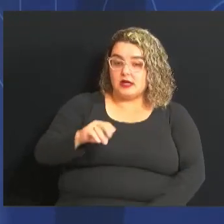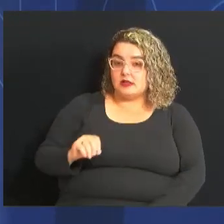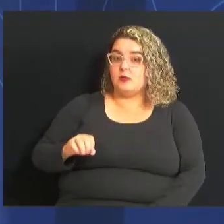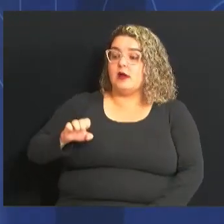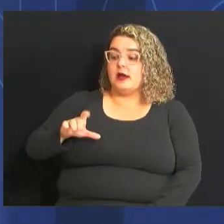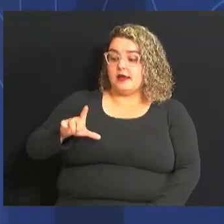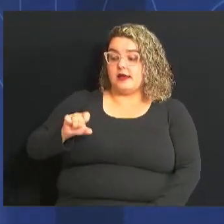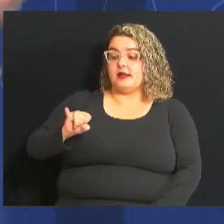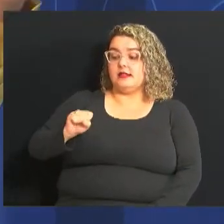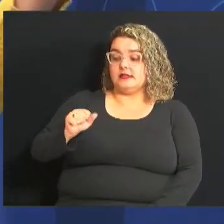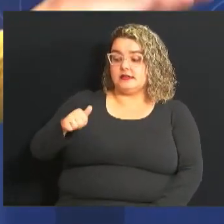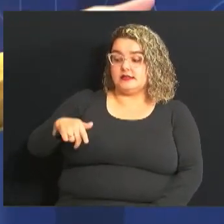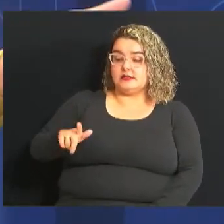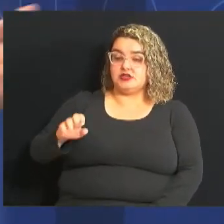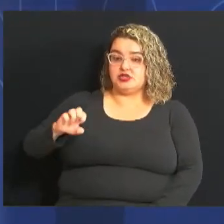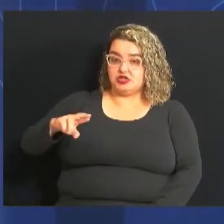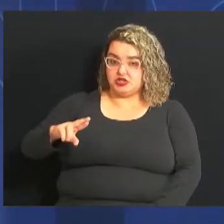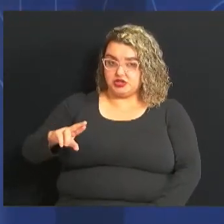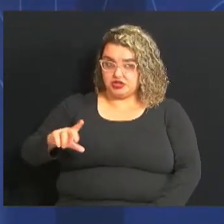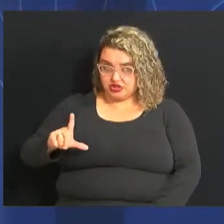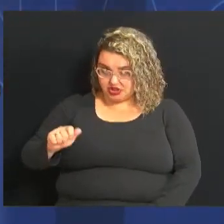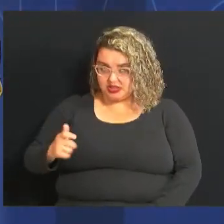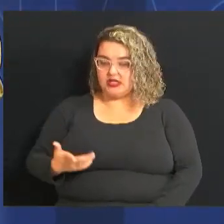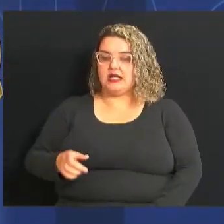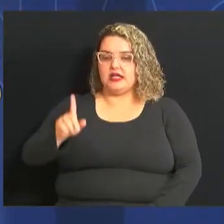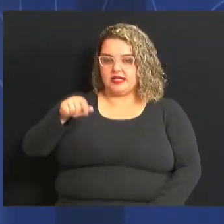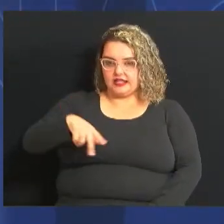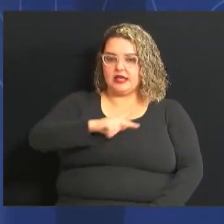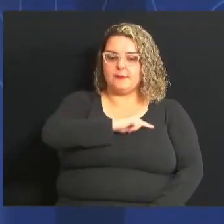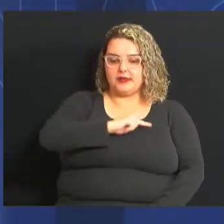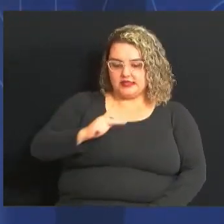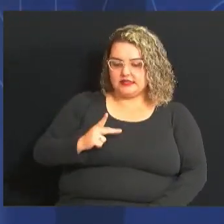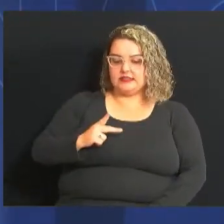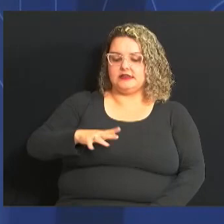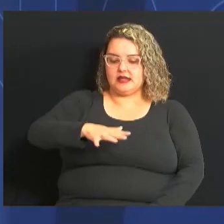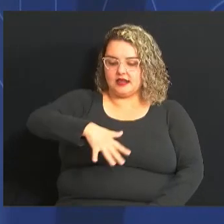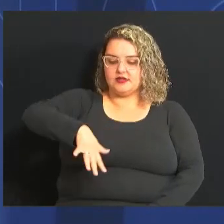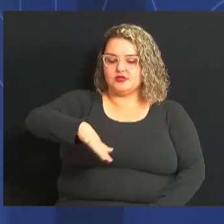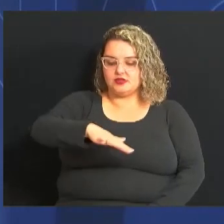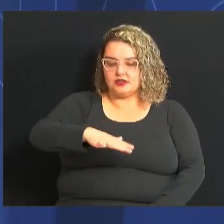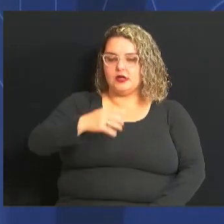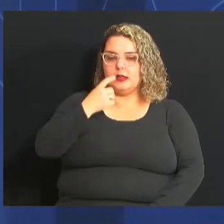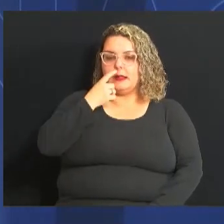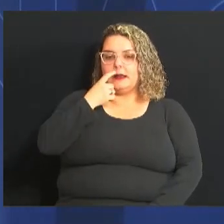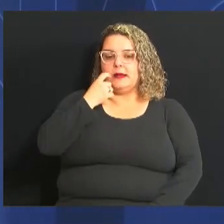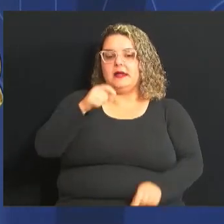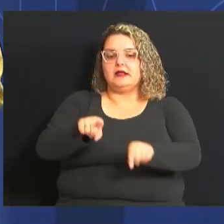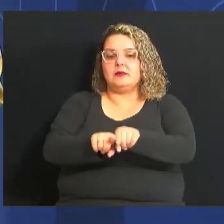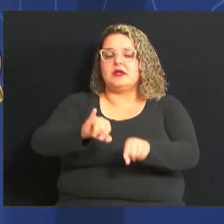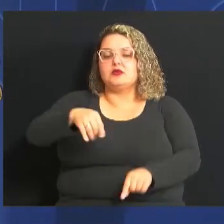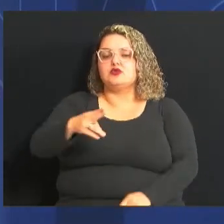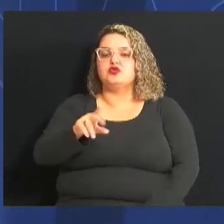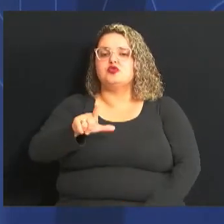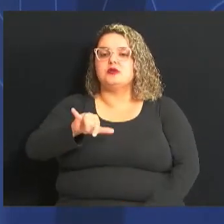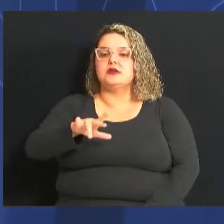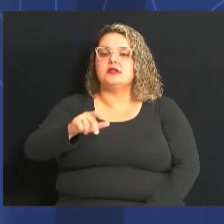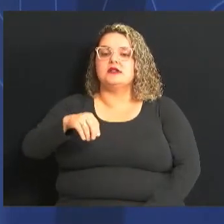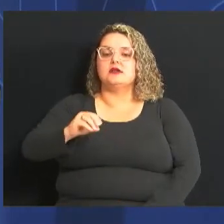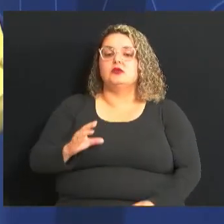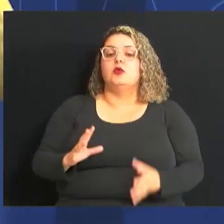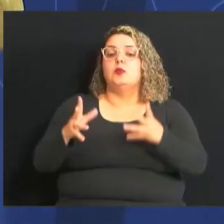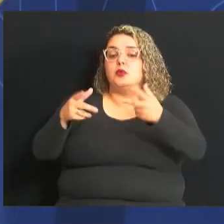dos Proprietários do Terras do Barão, e também o Juliano Lima aí por todas as informações que